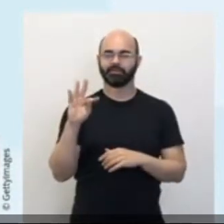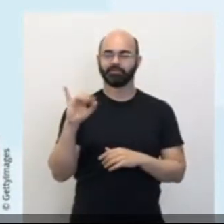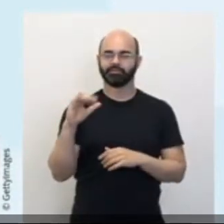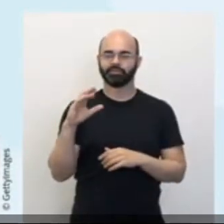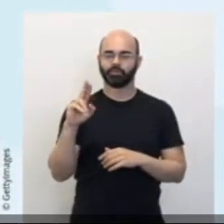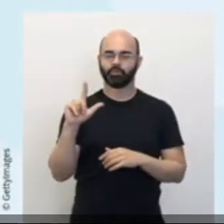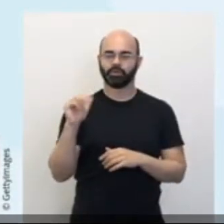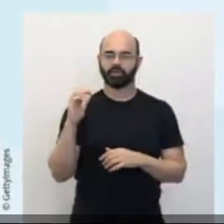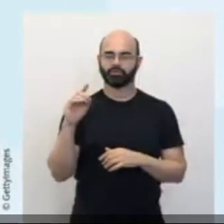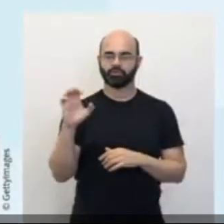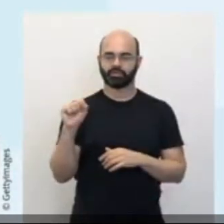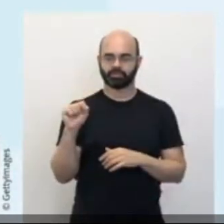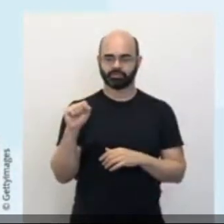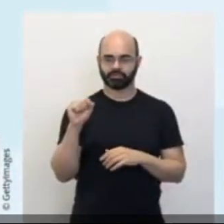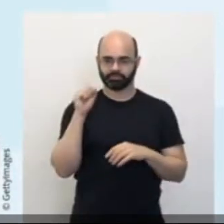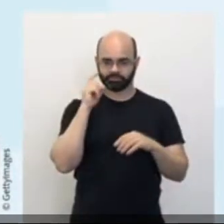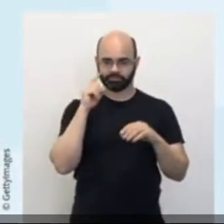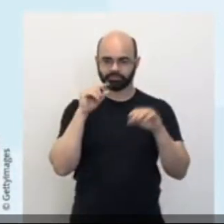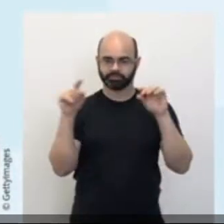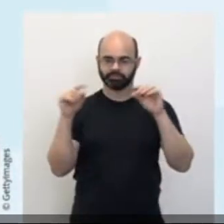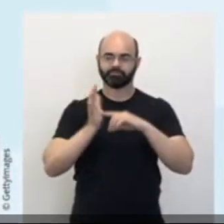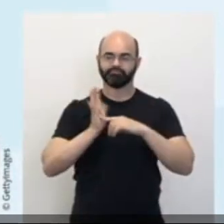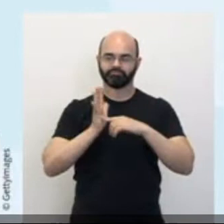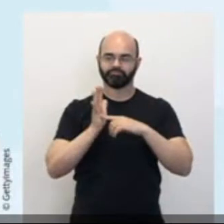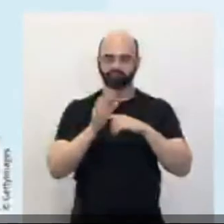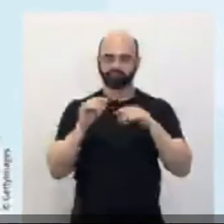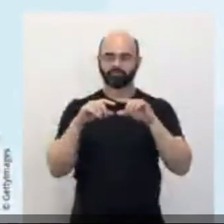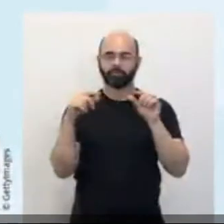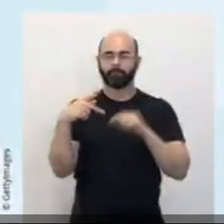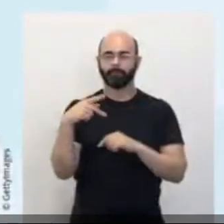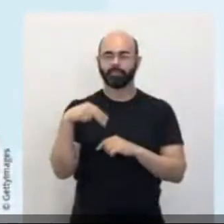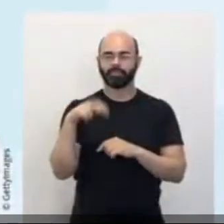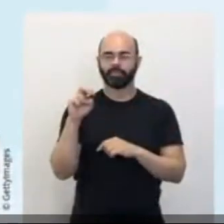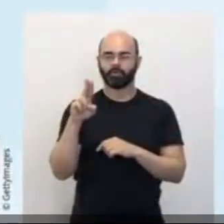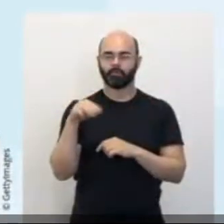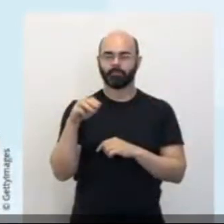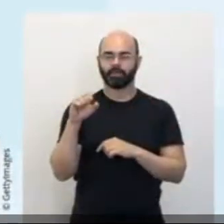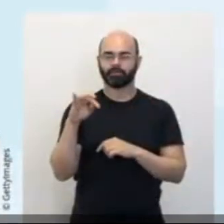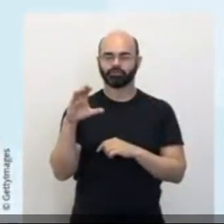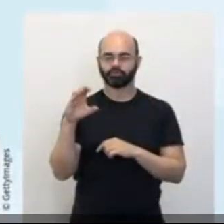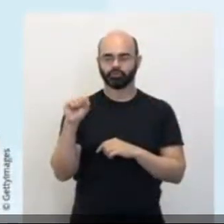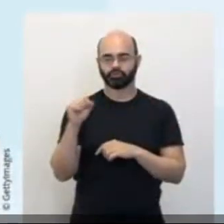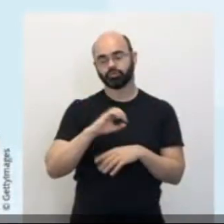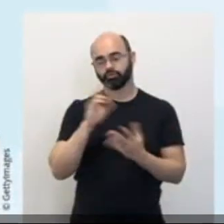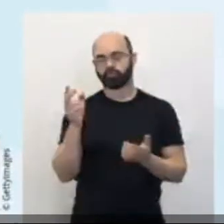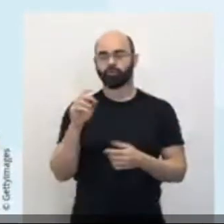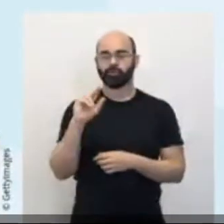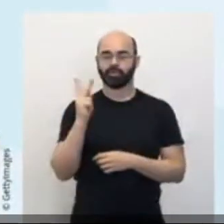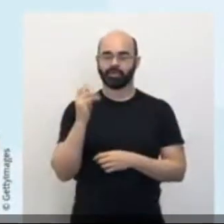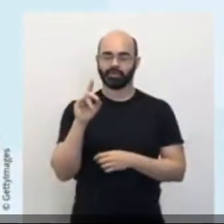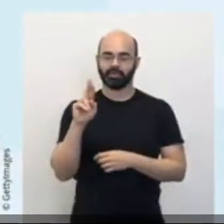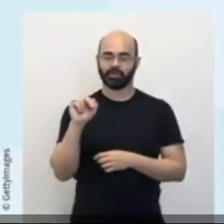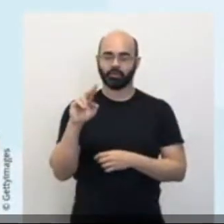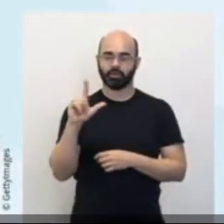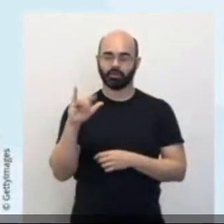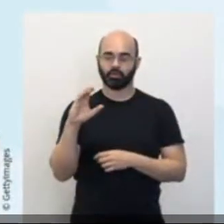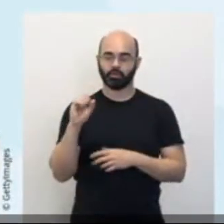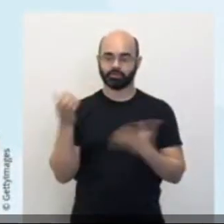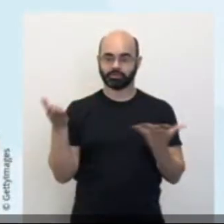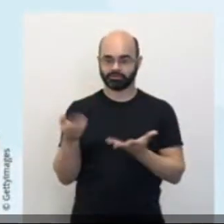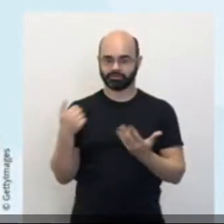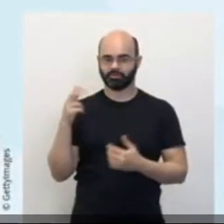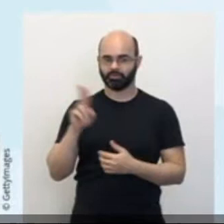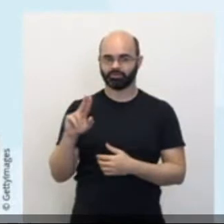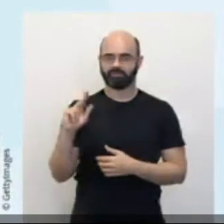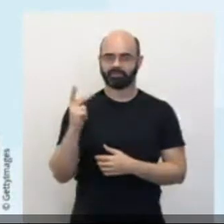são motores hidráulicos ou pneumáticos, no caso aqui são hidráulicos, né, que eu estou utilizando, que é uma ideia